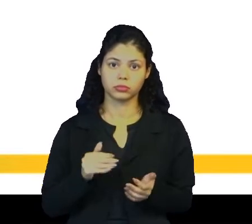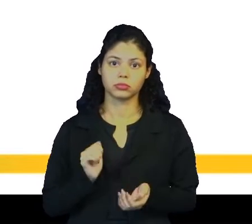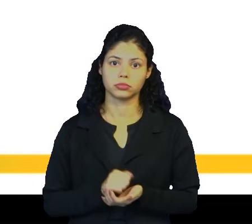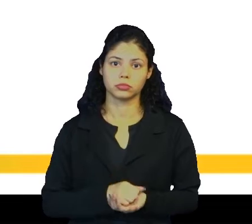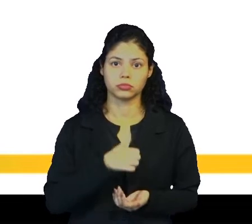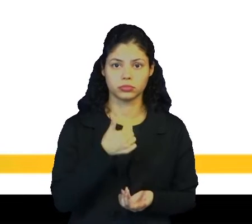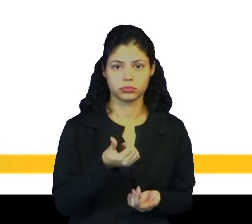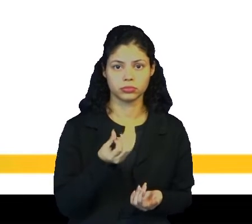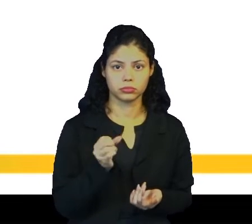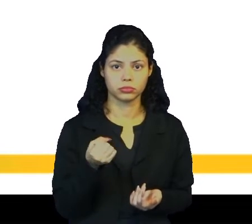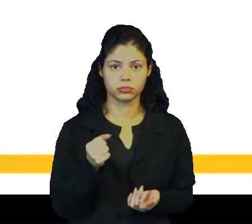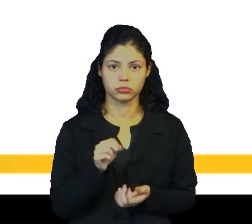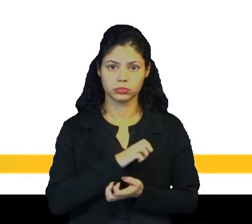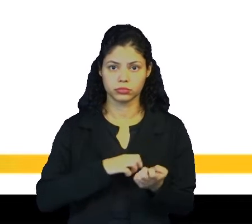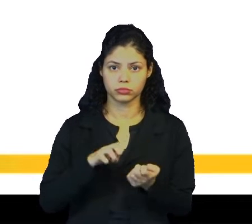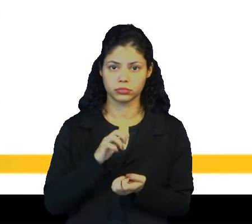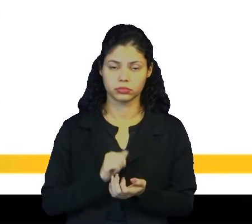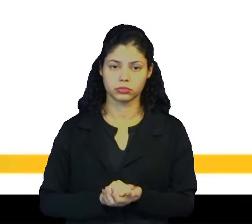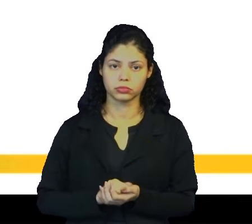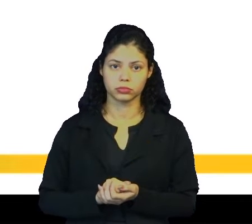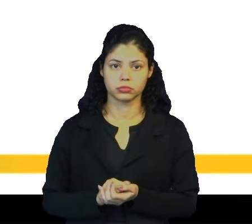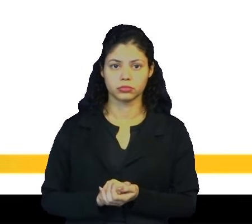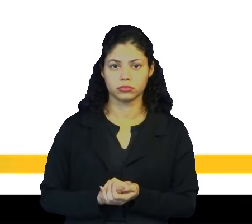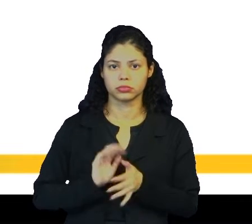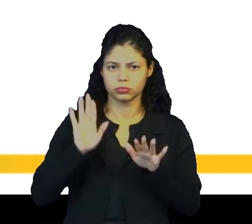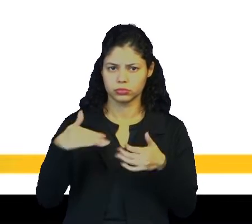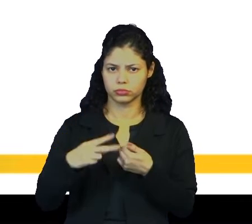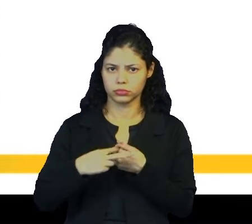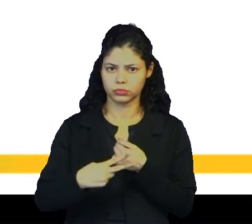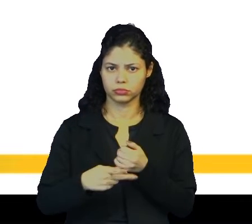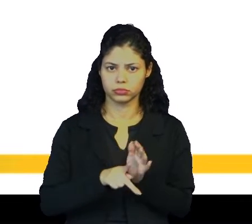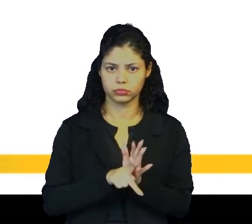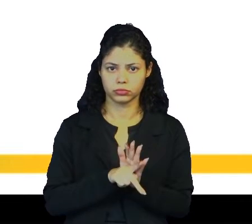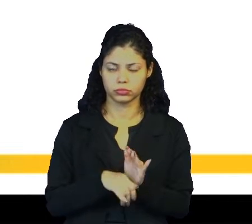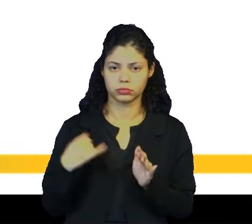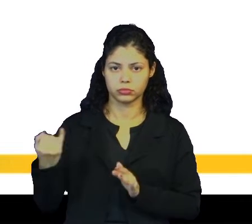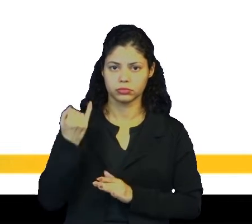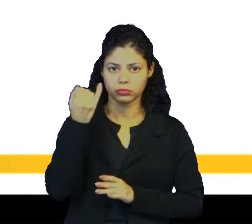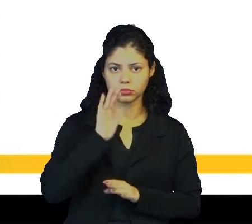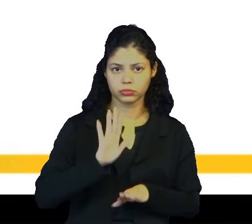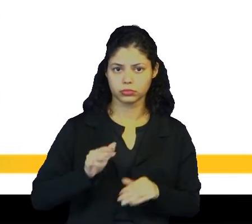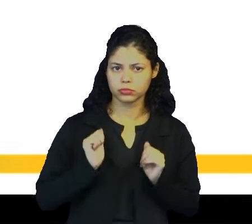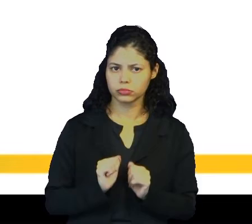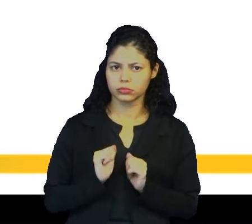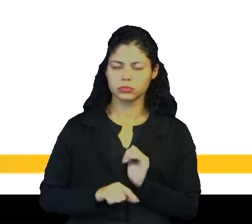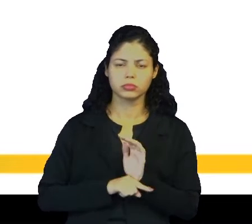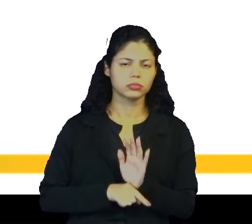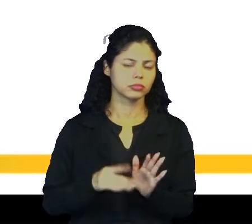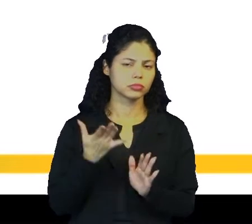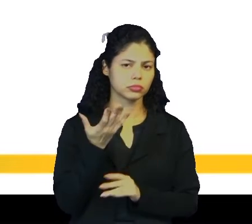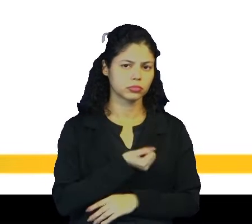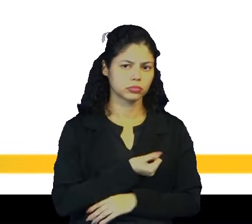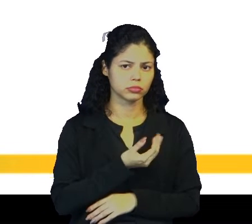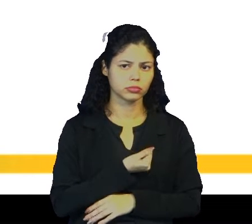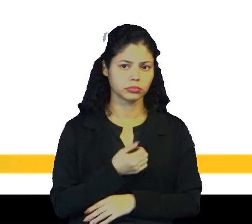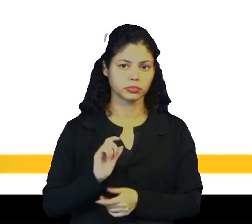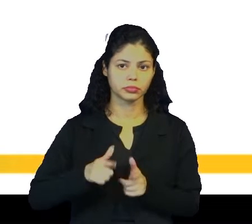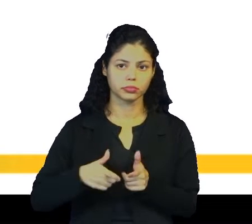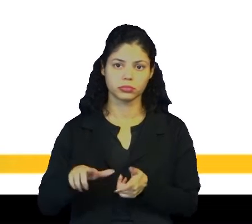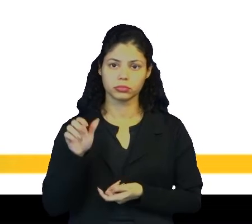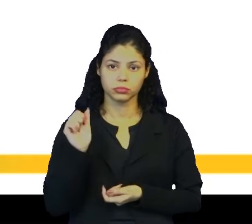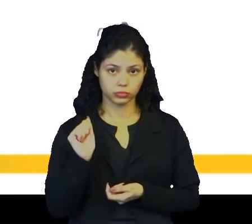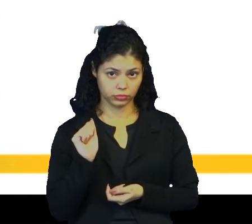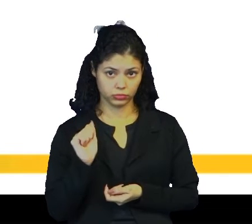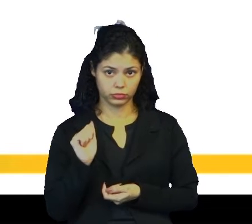em 1688. Entre as principais consequências desse processo podem ser enumeradas. Letra